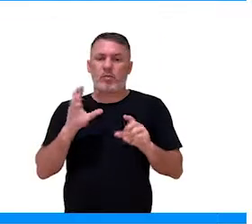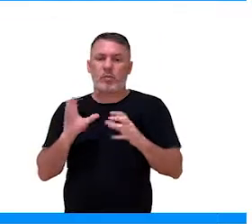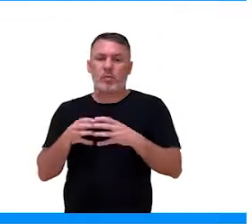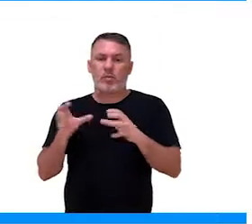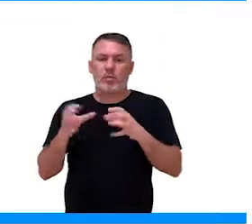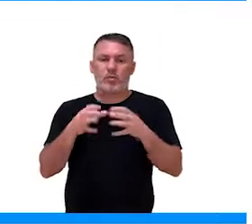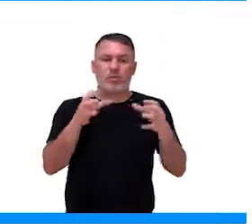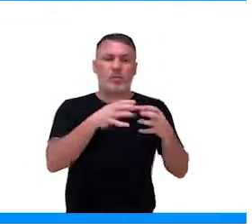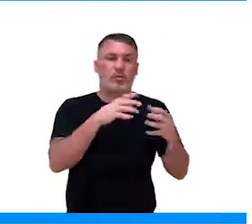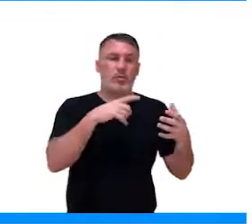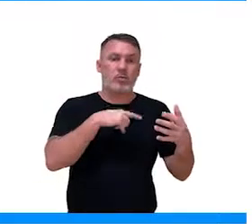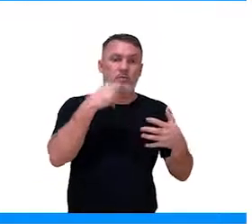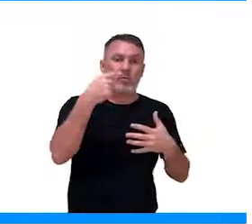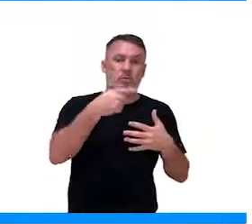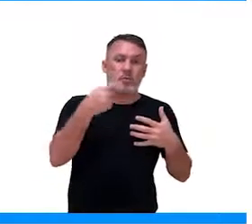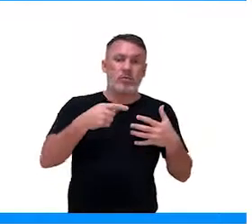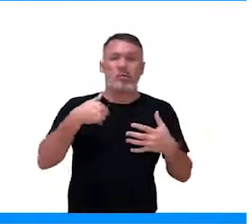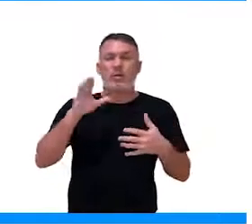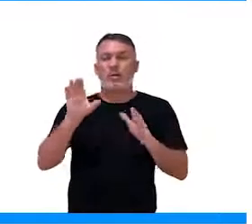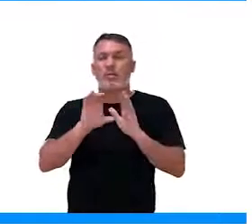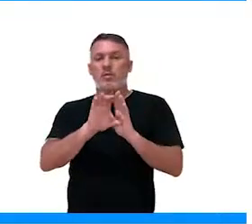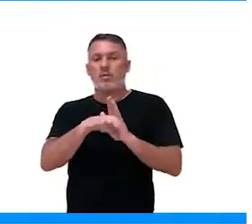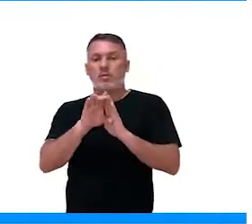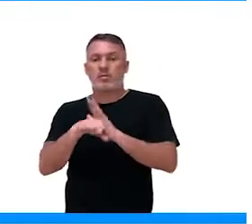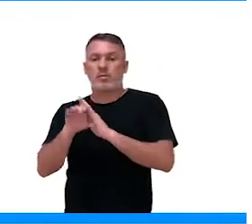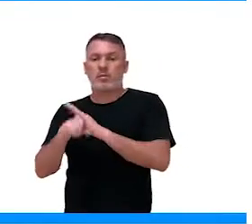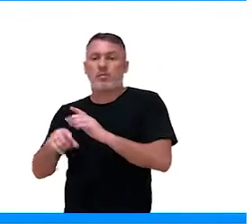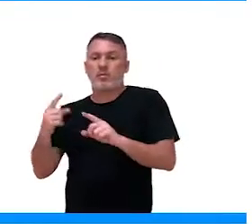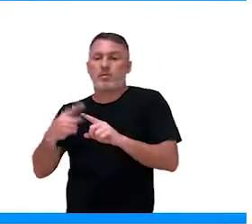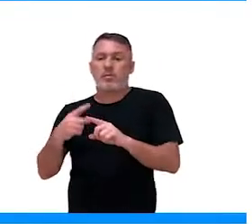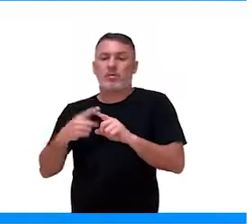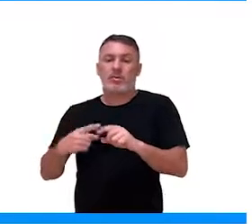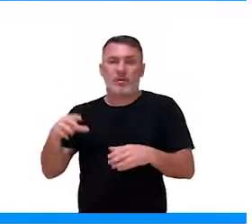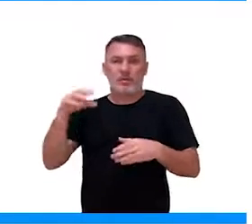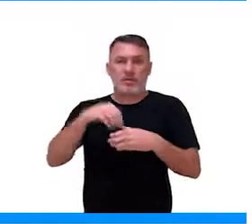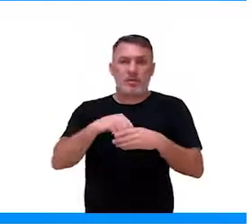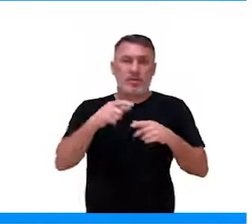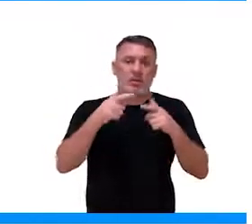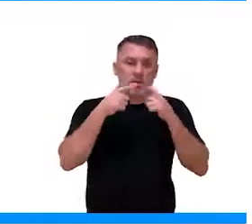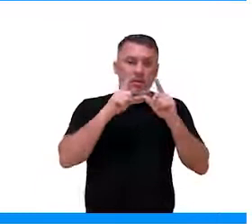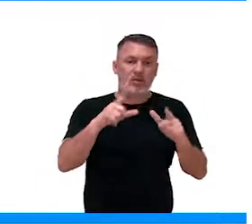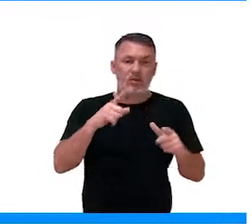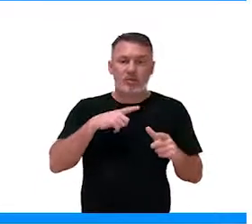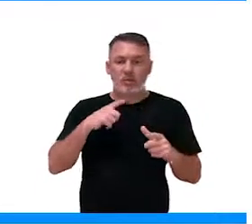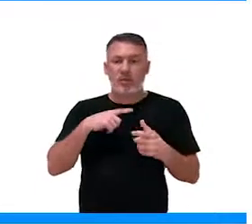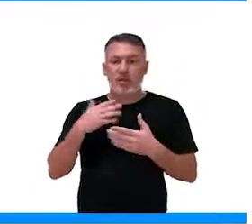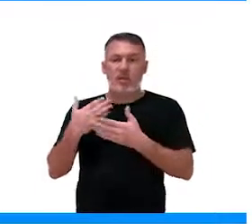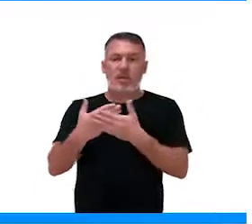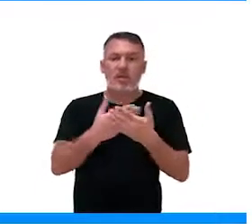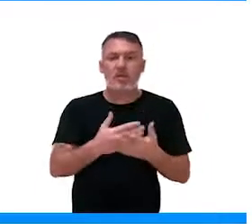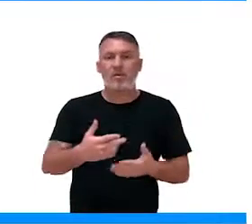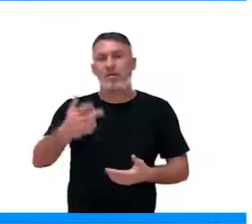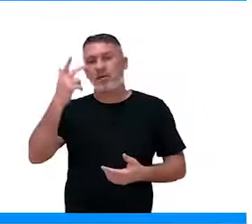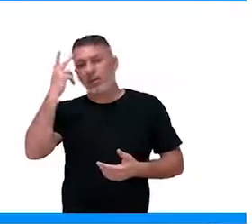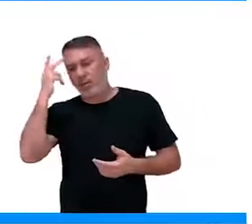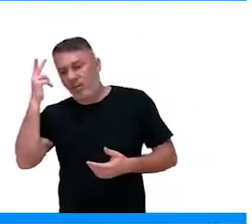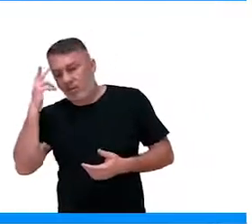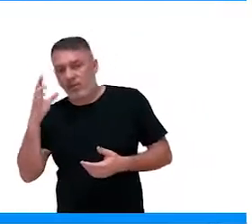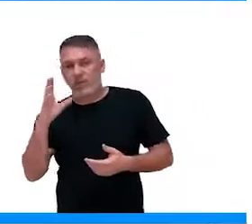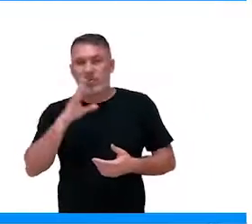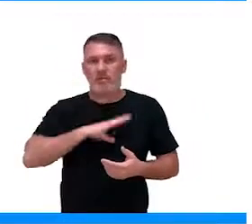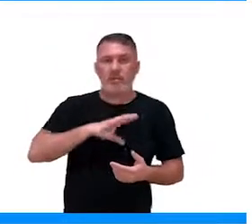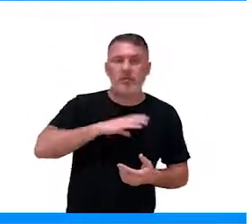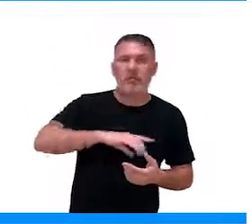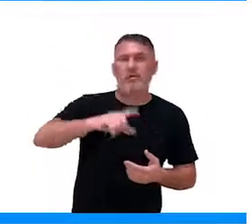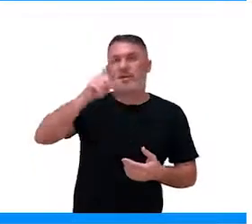engloba muito mais conceitos, né? Porque enquanto a língua se restringe às línguas naturais, ao português,